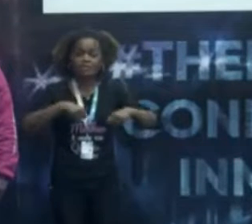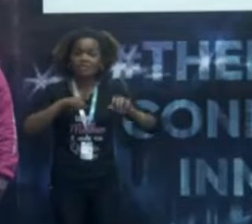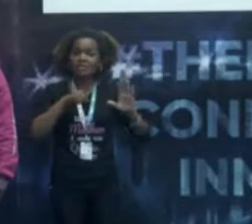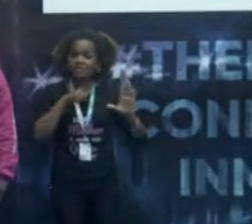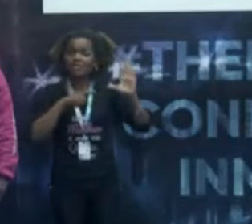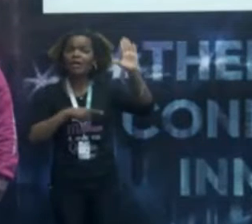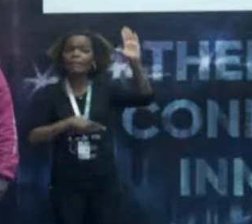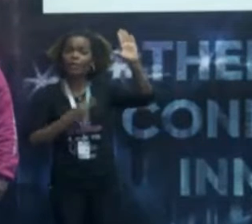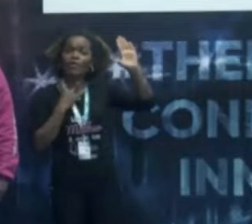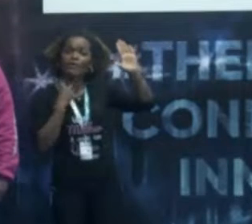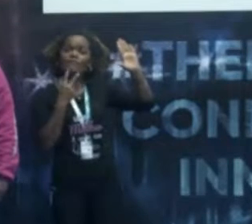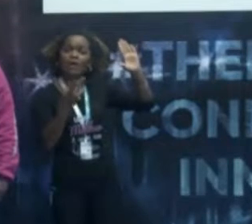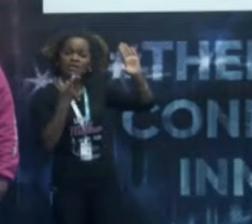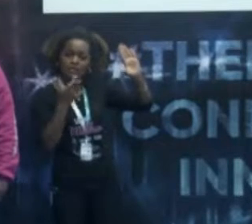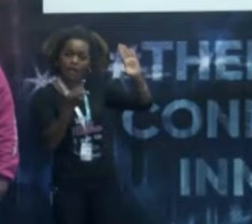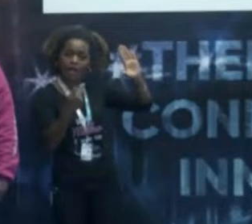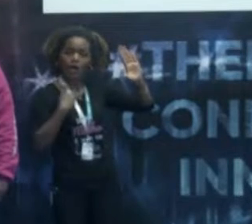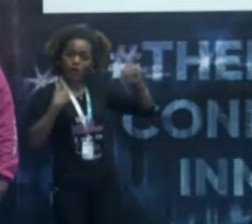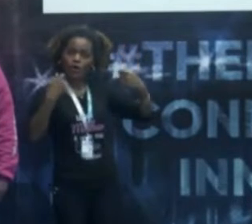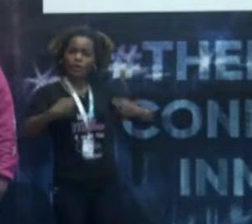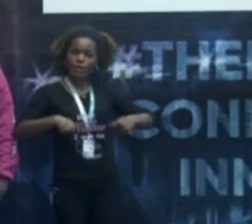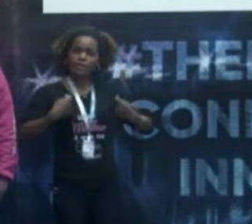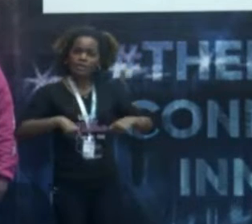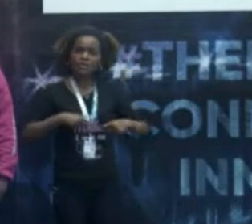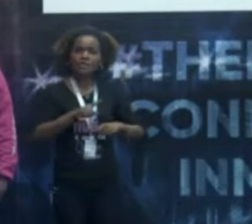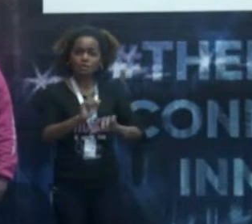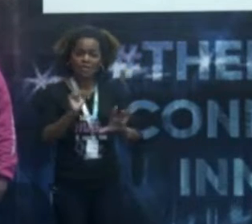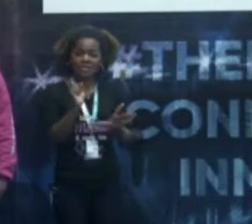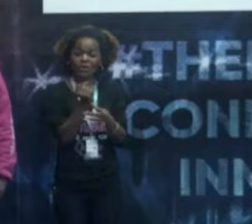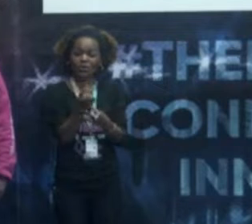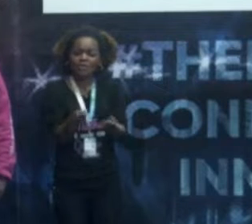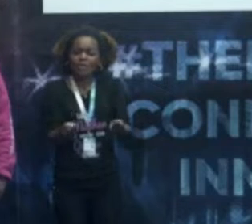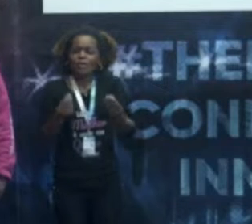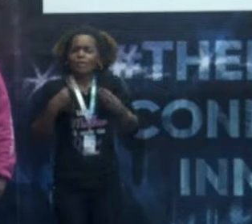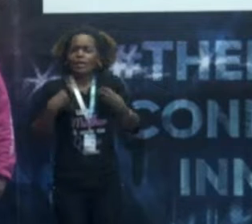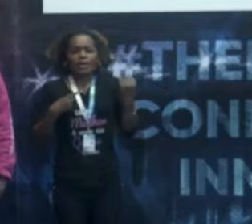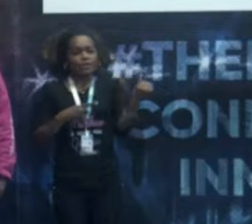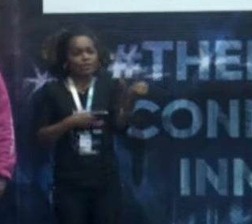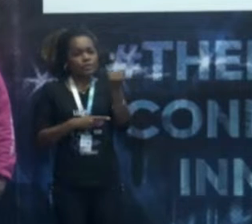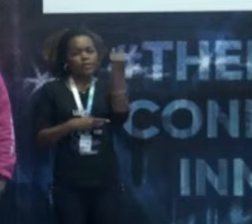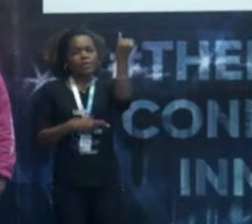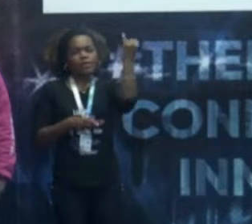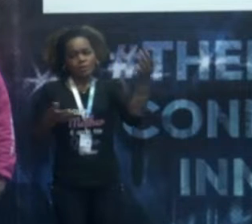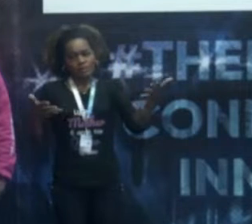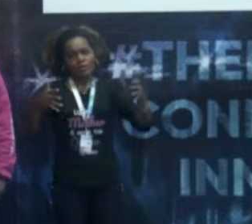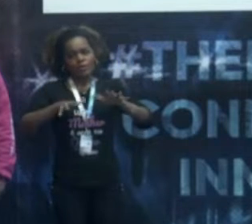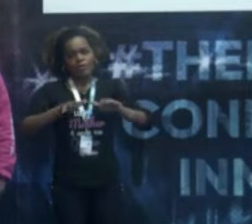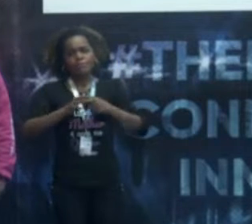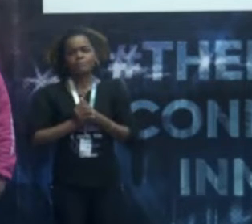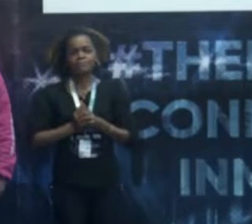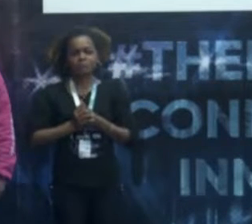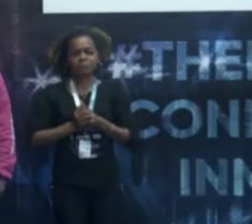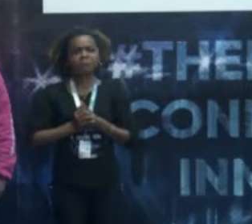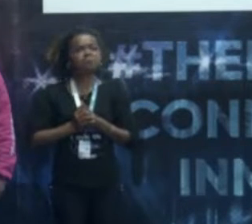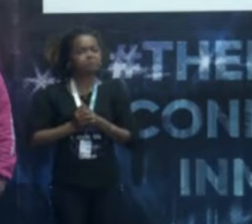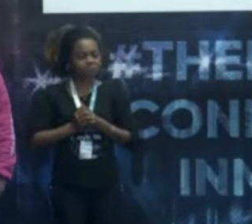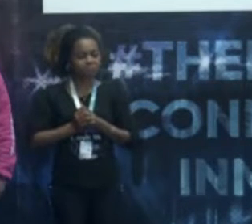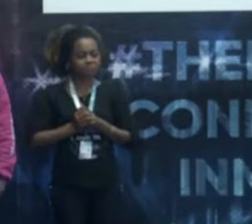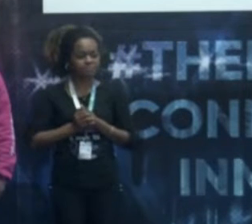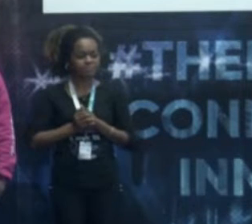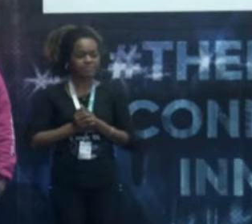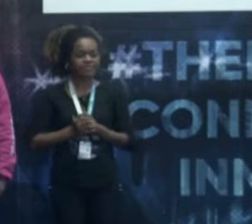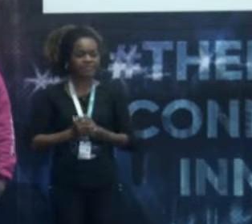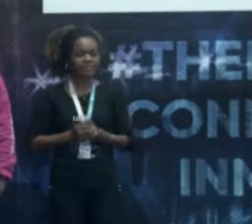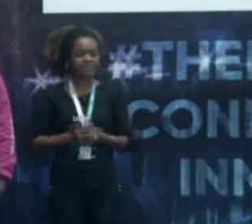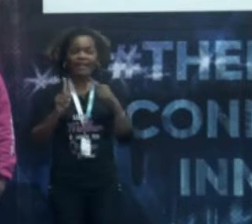de outro recurso. Esse nível de segurança aí também é fundamental para a gente garantir inclusão. Cara, eu como pessoa com deficiência não tenho